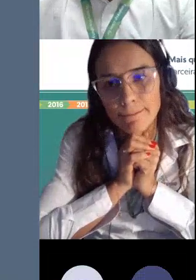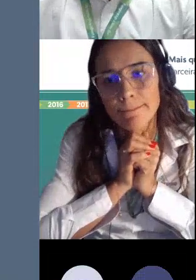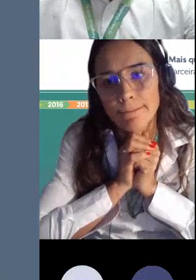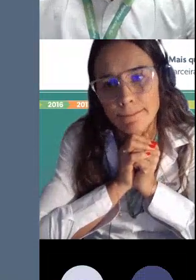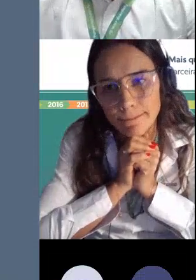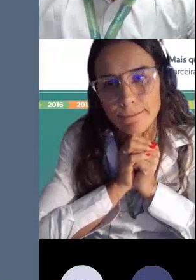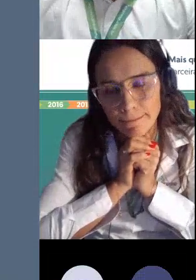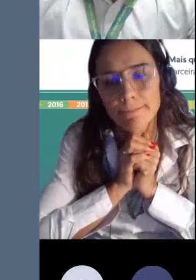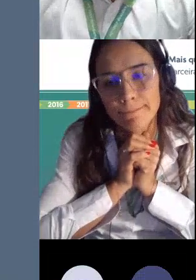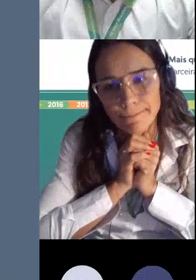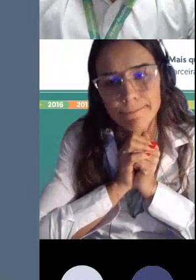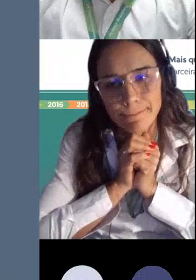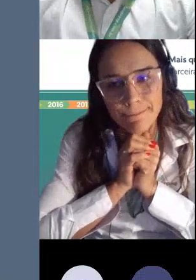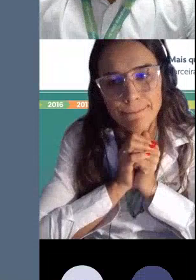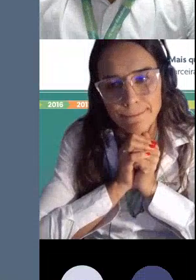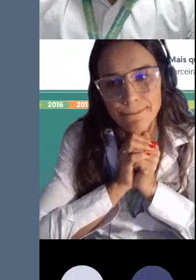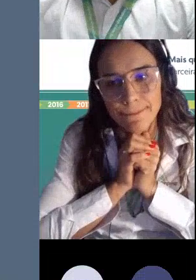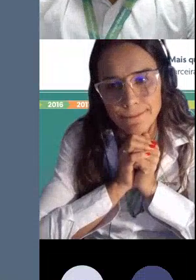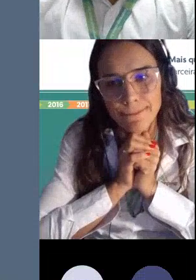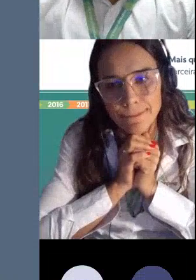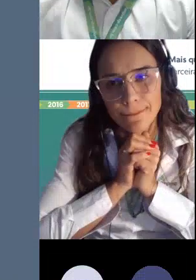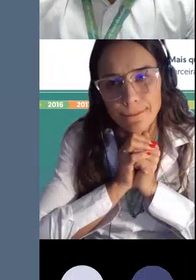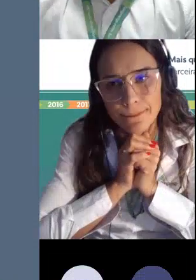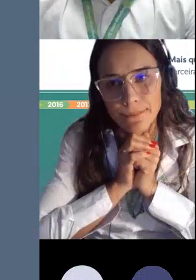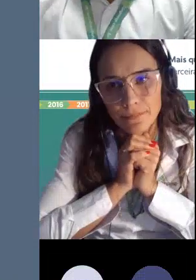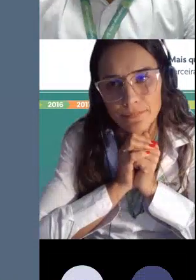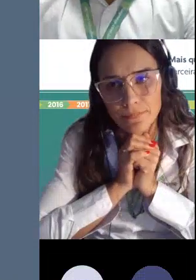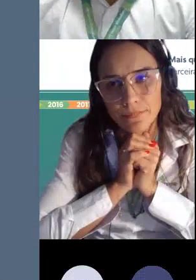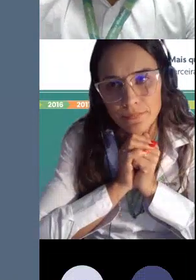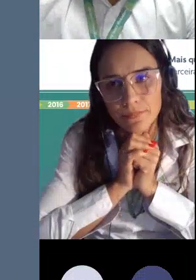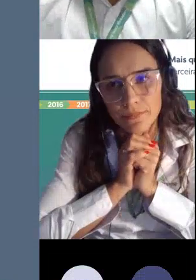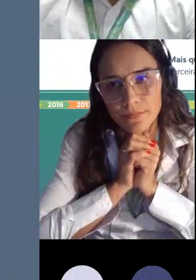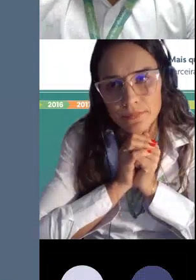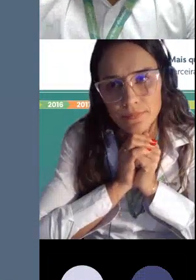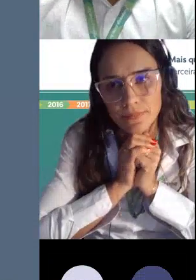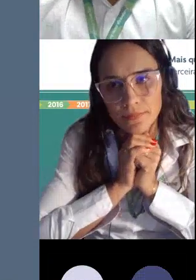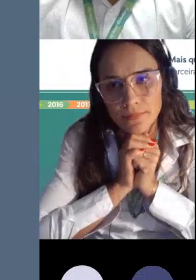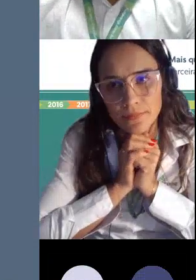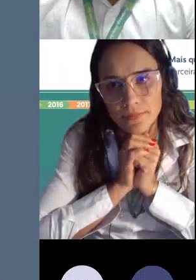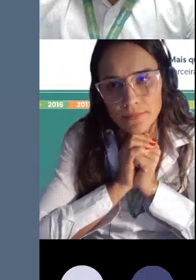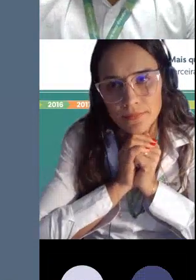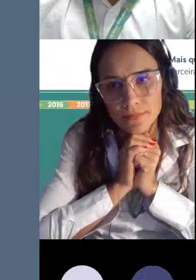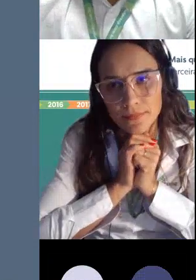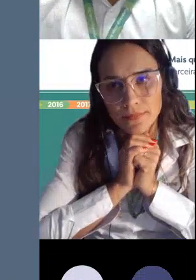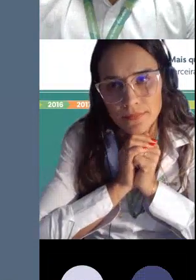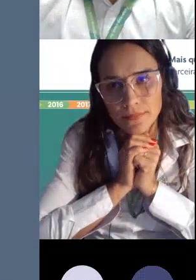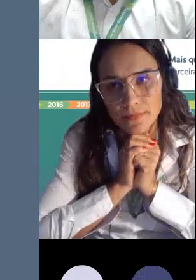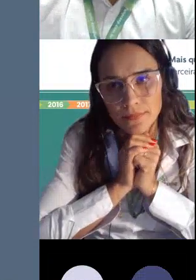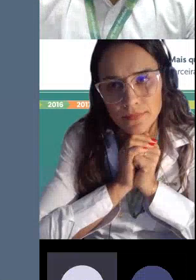acho que isso é bem importante. A Kellen levantou a mão, pode falar, Kellen.